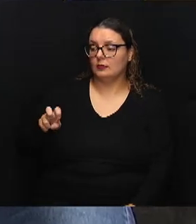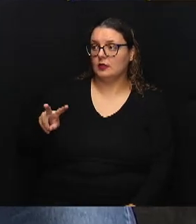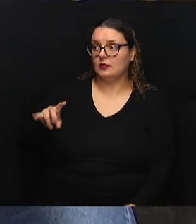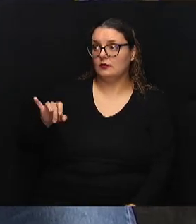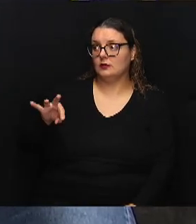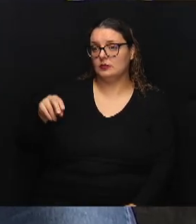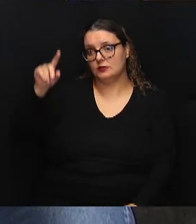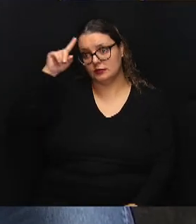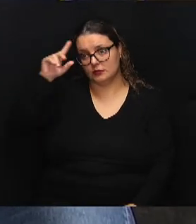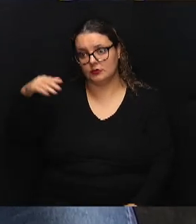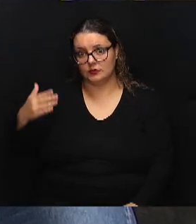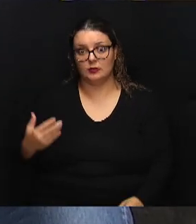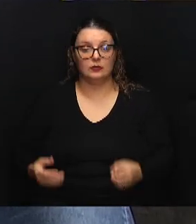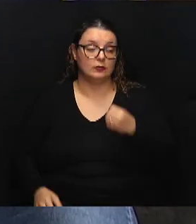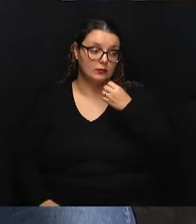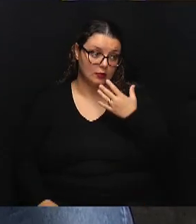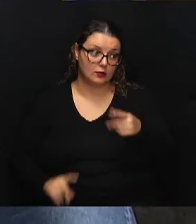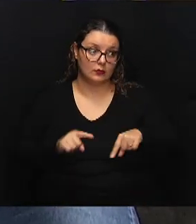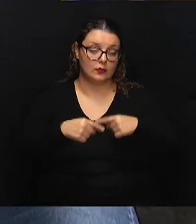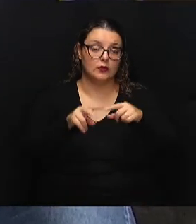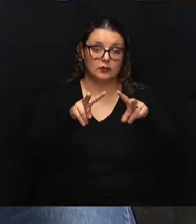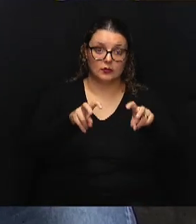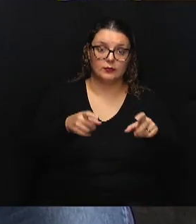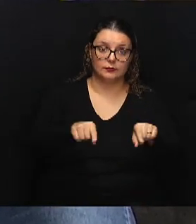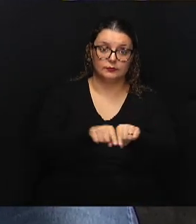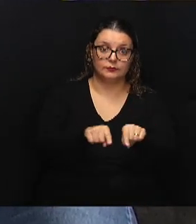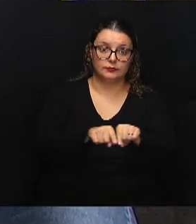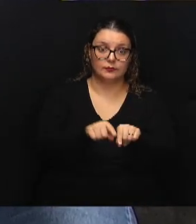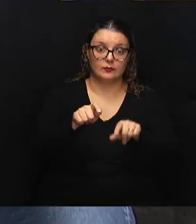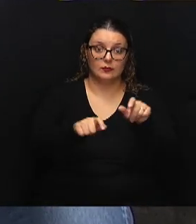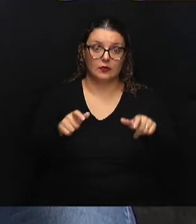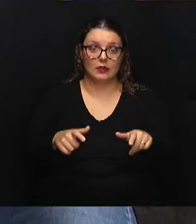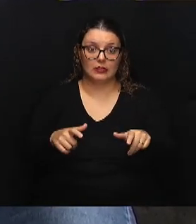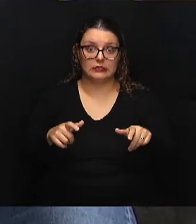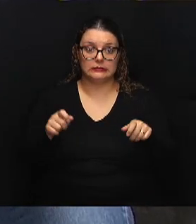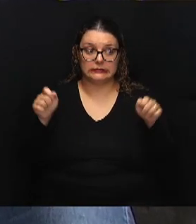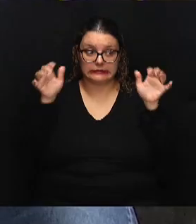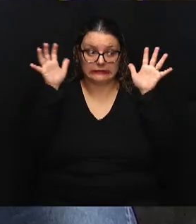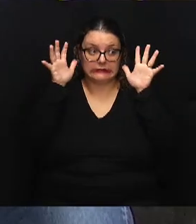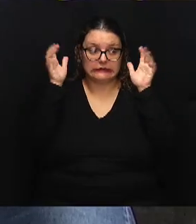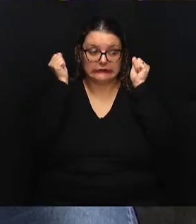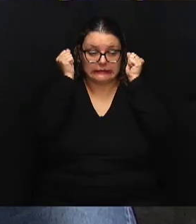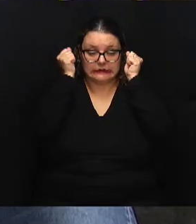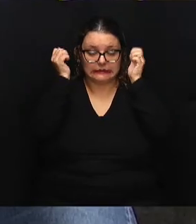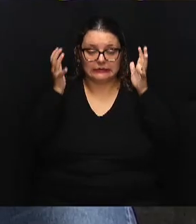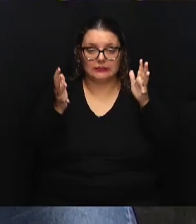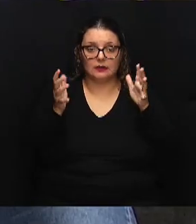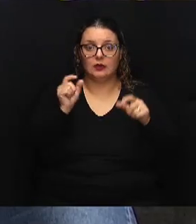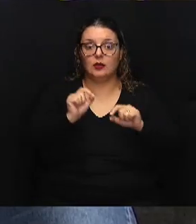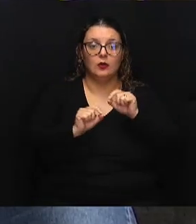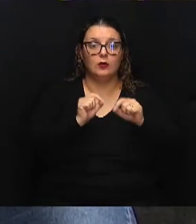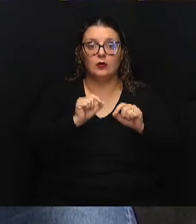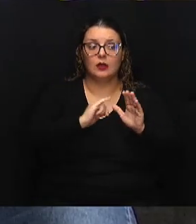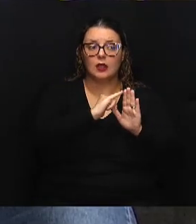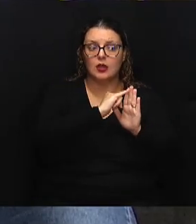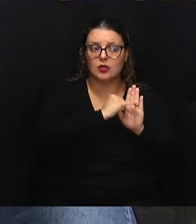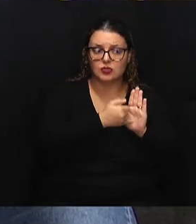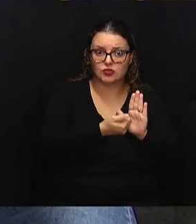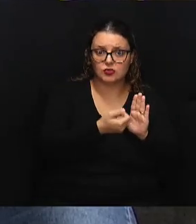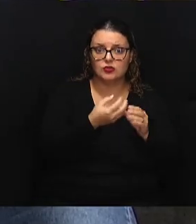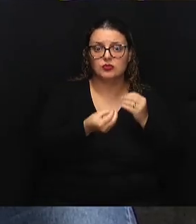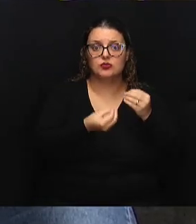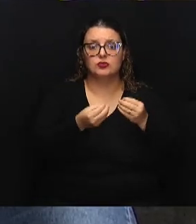dia. Bom, outro assunto aí que deixa as pessoas de cabelo em pé: o que são juros e como